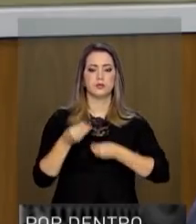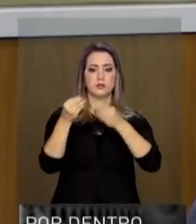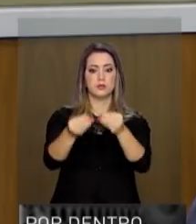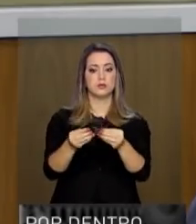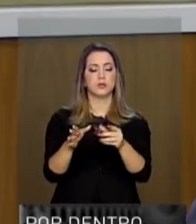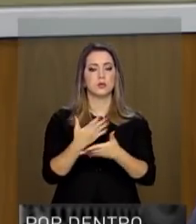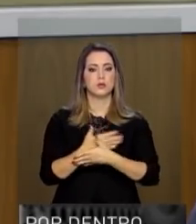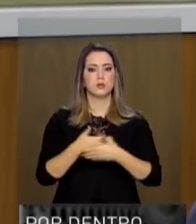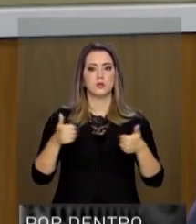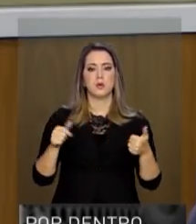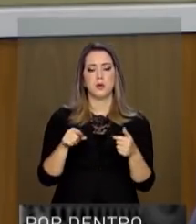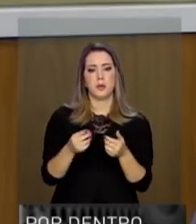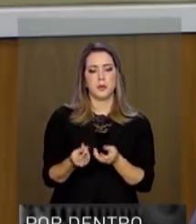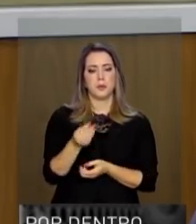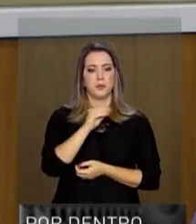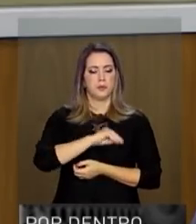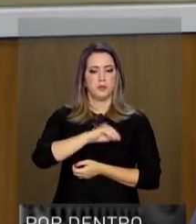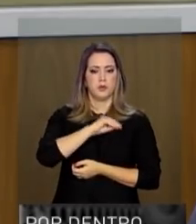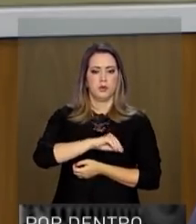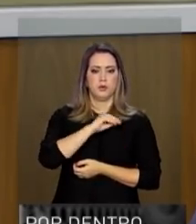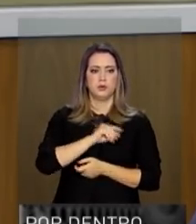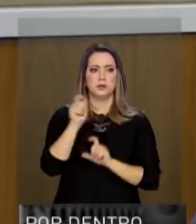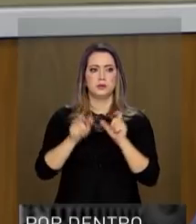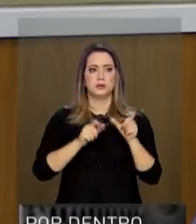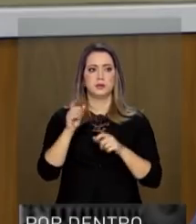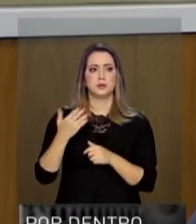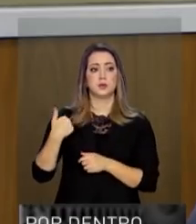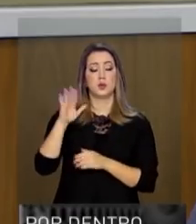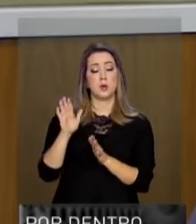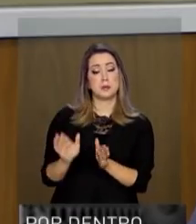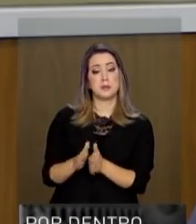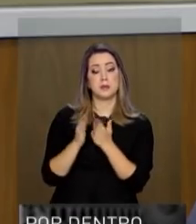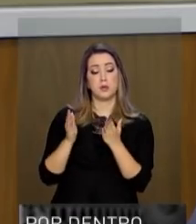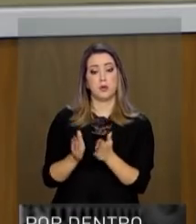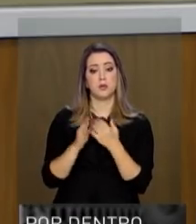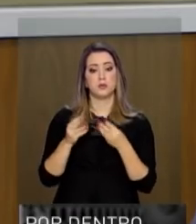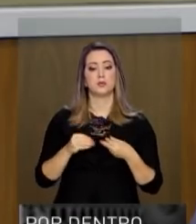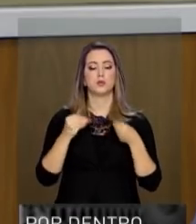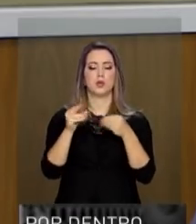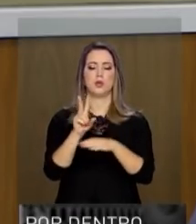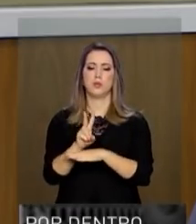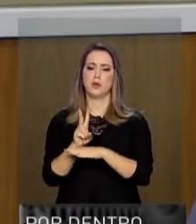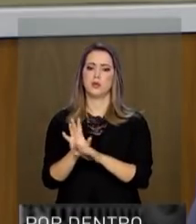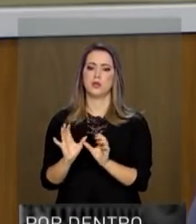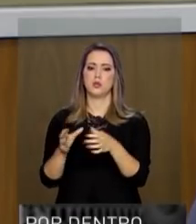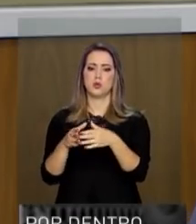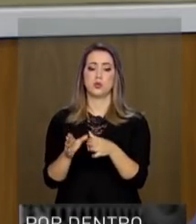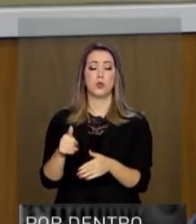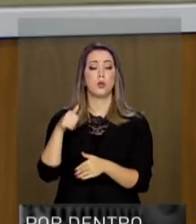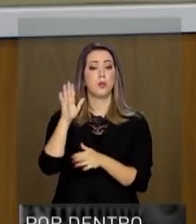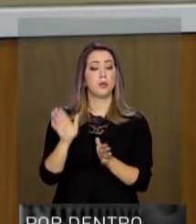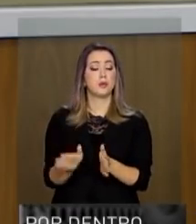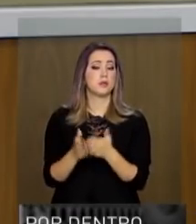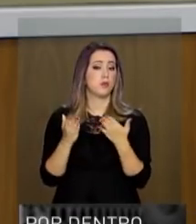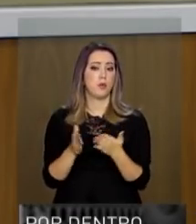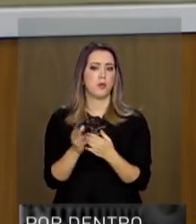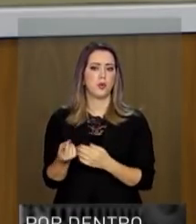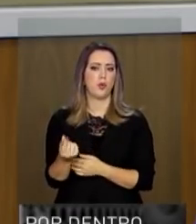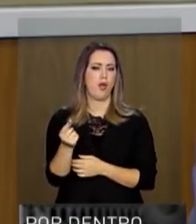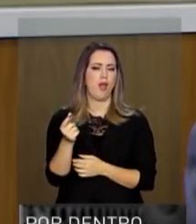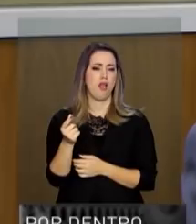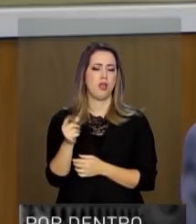um melhor rendimento para as pessoas mais carentes, que garante, que protege a população mais carente, que aí não é pela